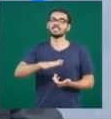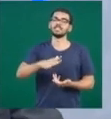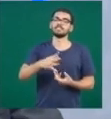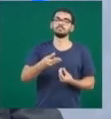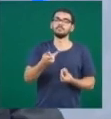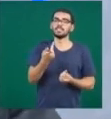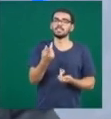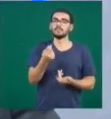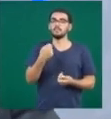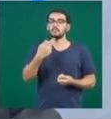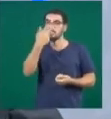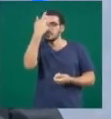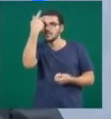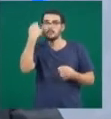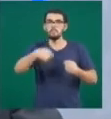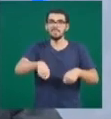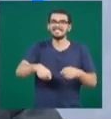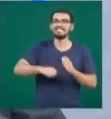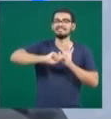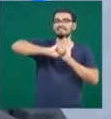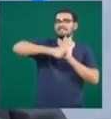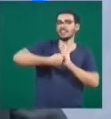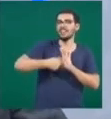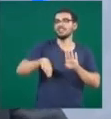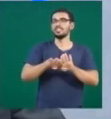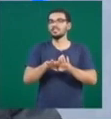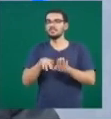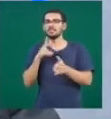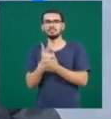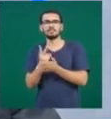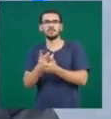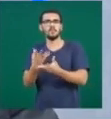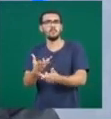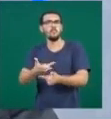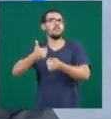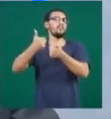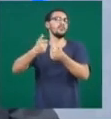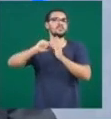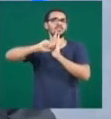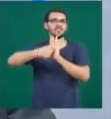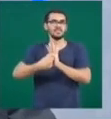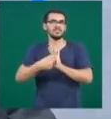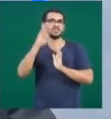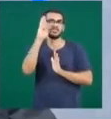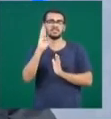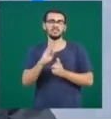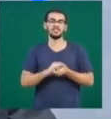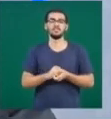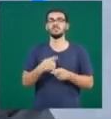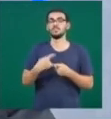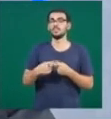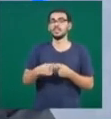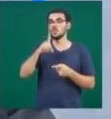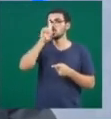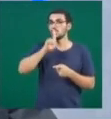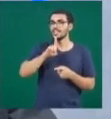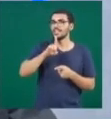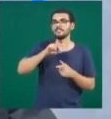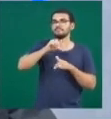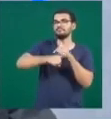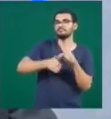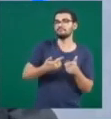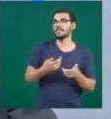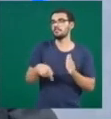necessidade dos sindicatos e da permanência ou da melhoria dos sindicatos no sistema brasileiro. O direito do trabalho, ele nasce dos sindicatos,